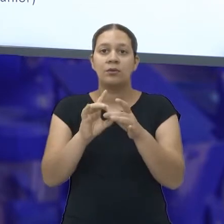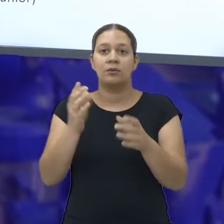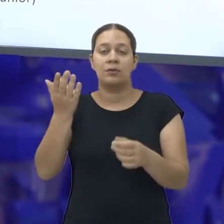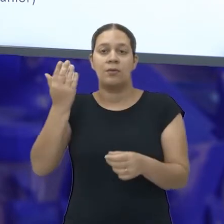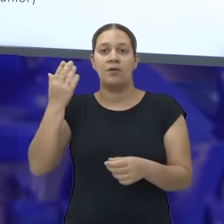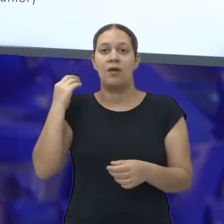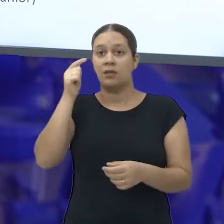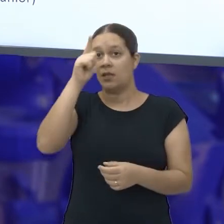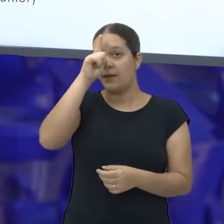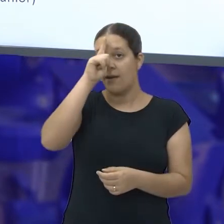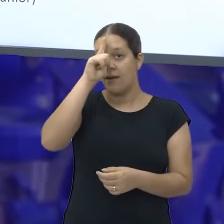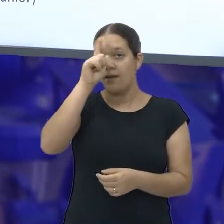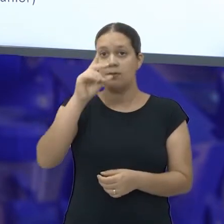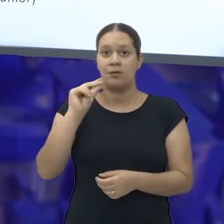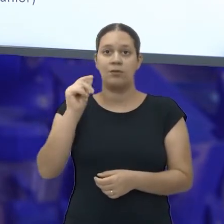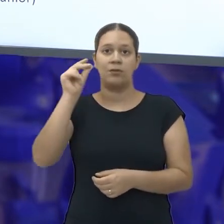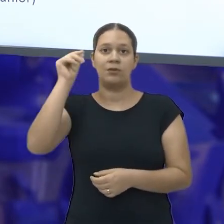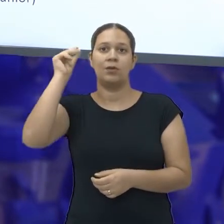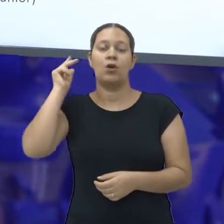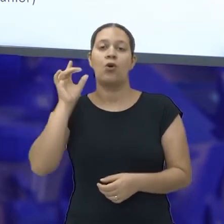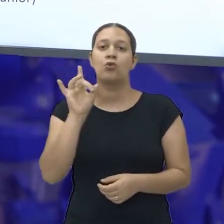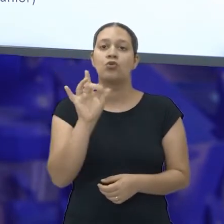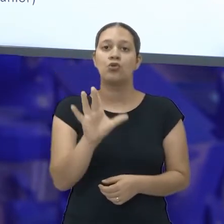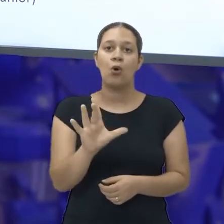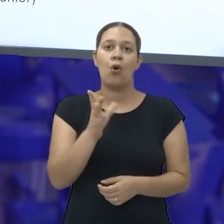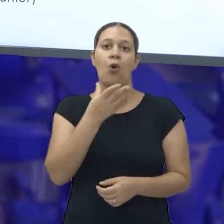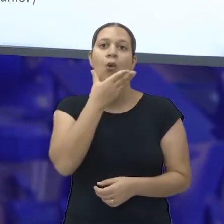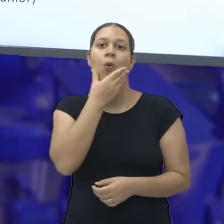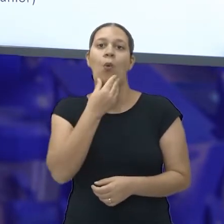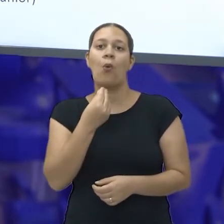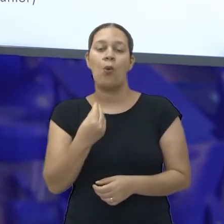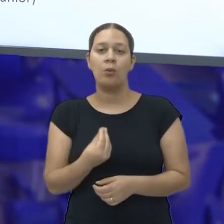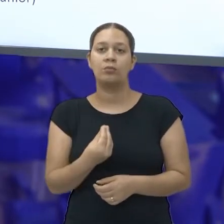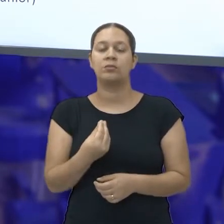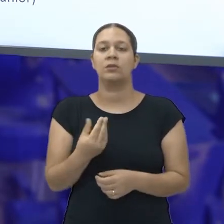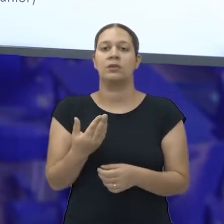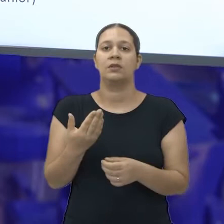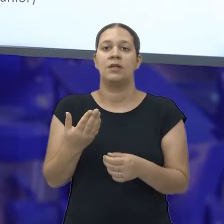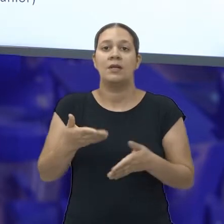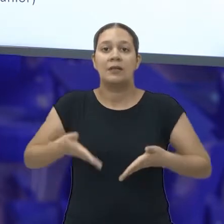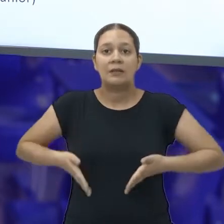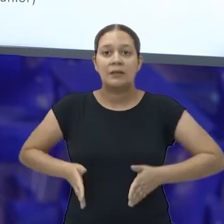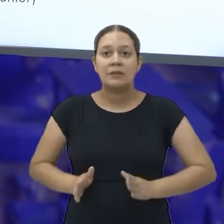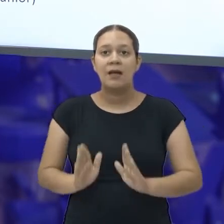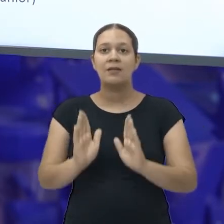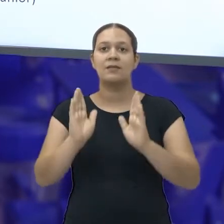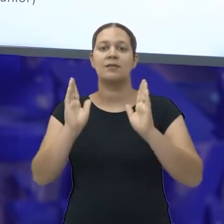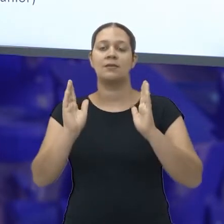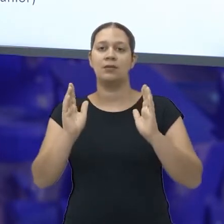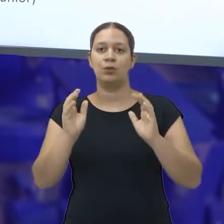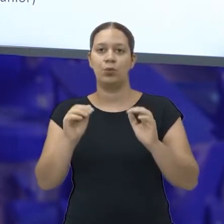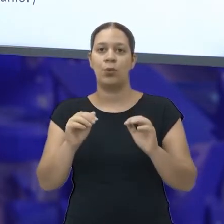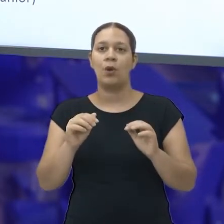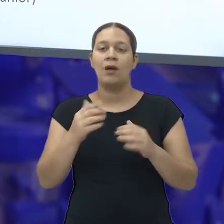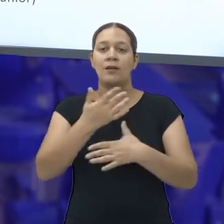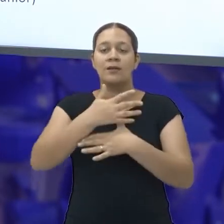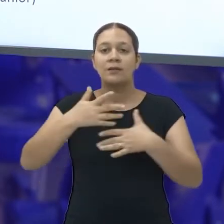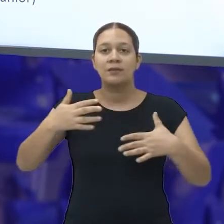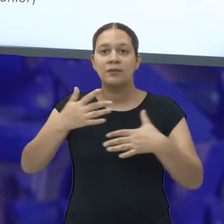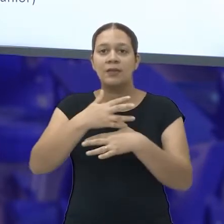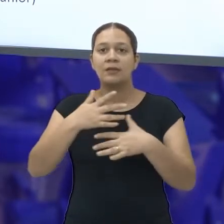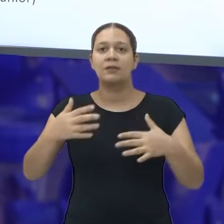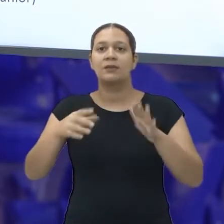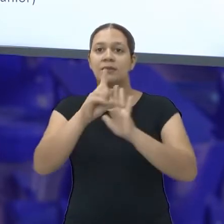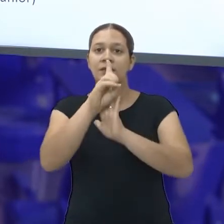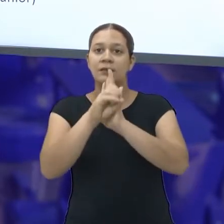Antiga, por exemplo, era de que somente os homens que fossem nascidos na cidade, que tivessem direito